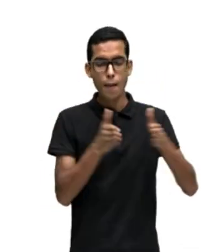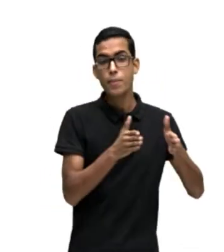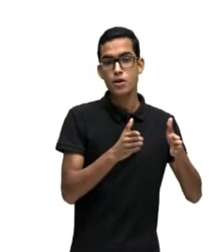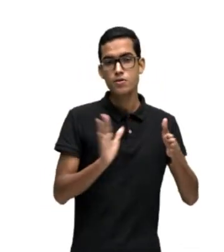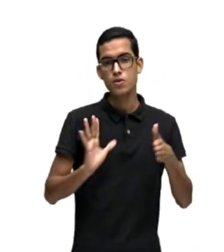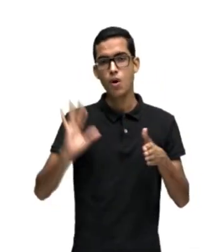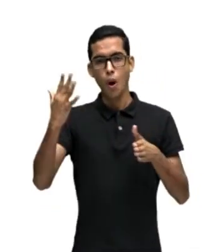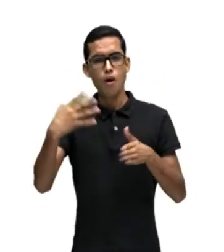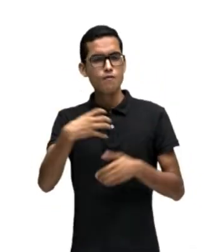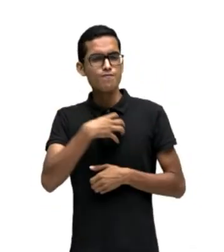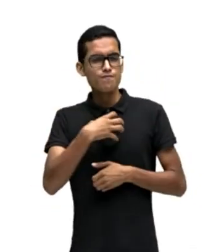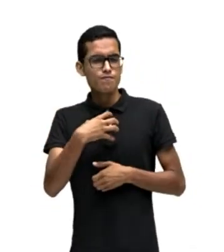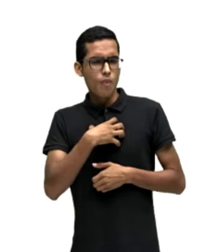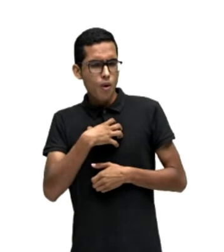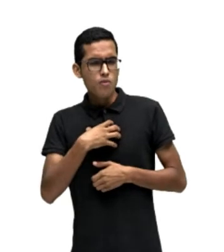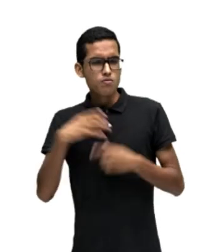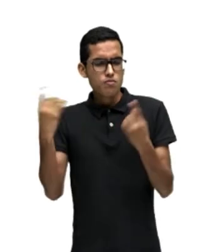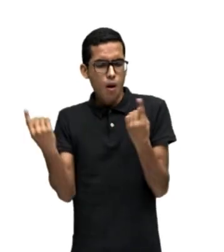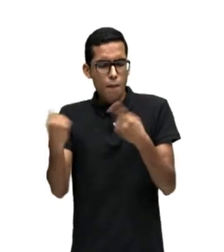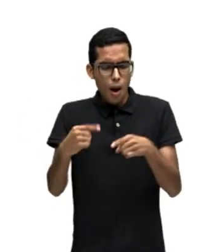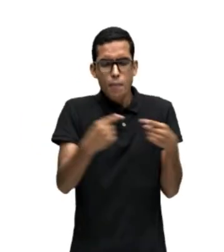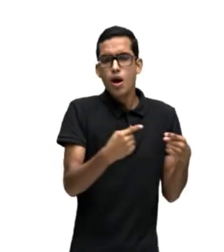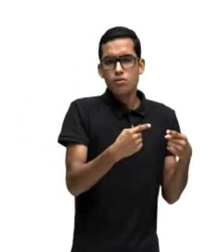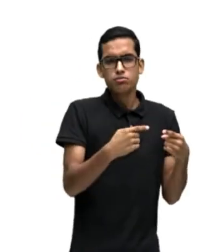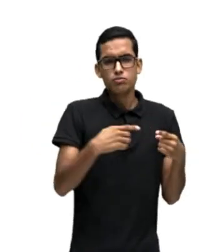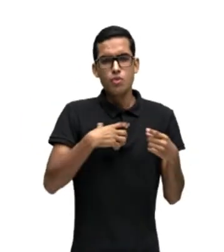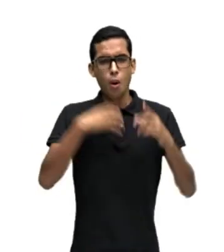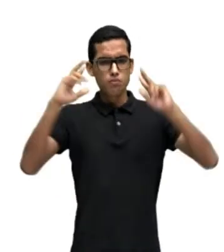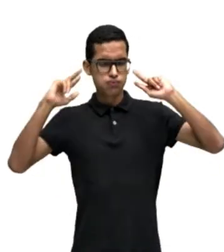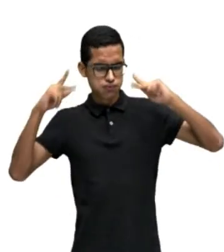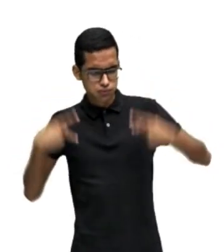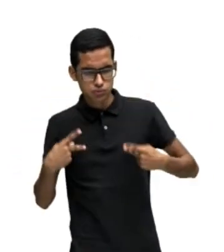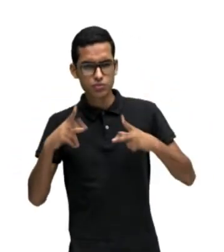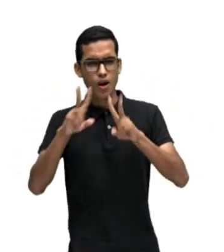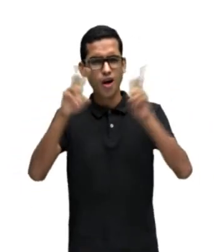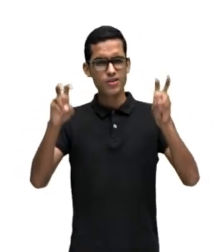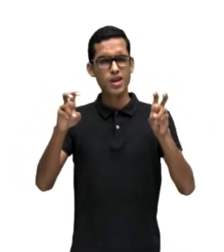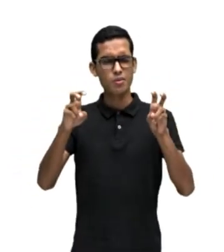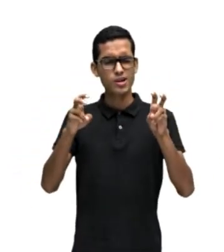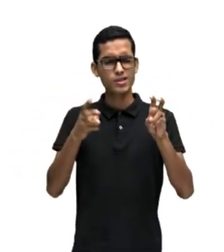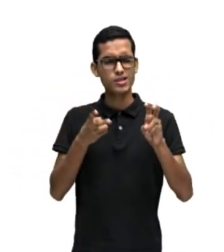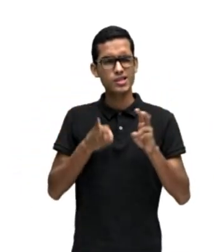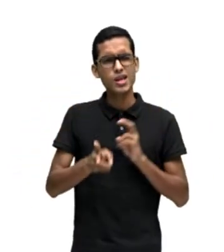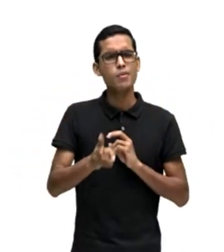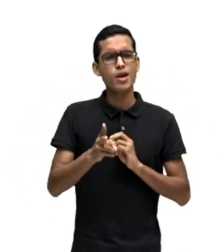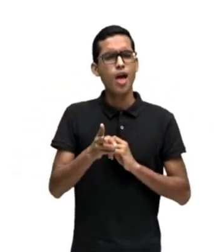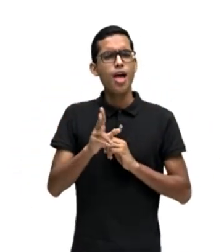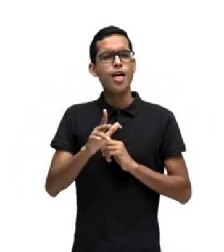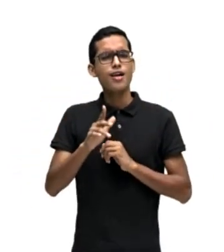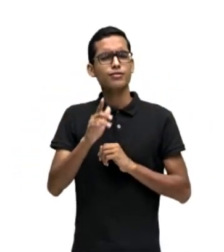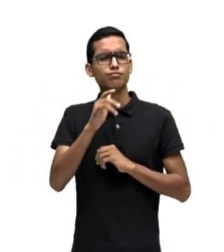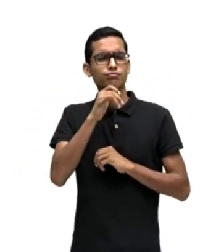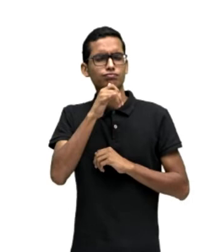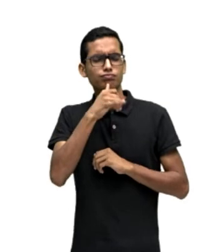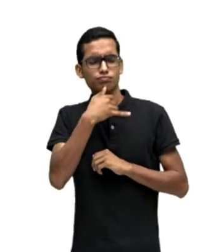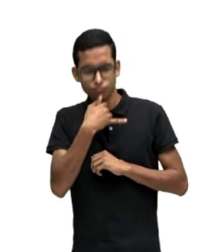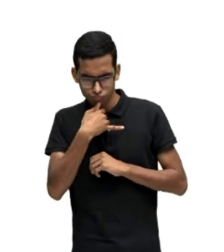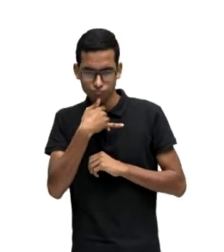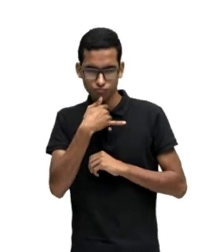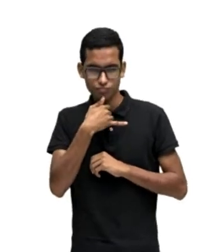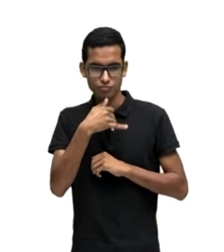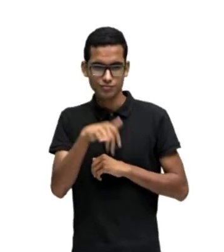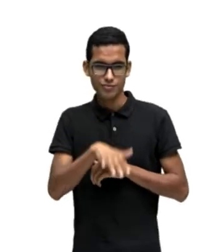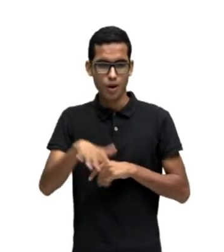conflitos sentimentais humanos, muitas vezes com um tema geral triste. A gente está falando da comédia, do